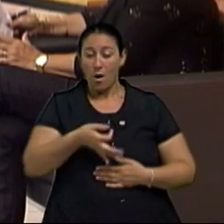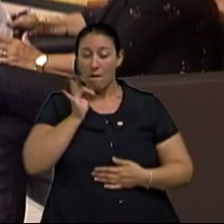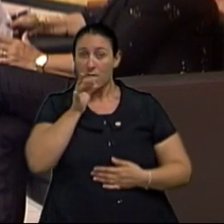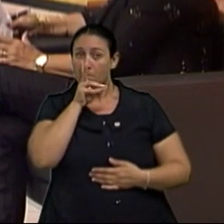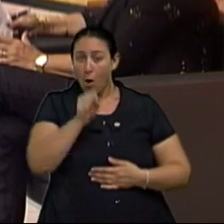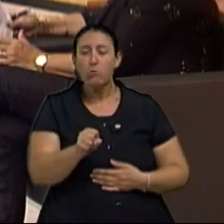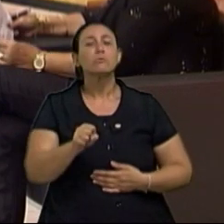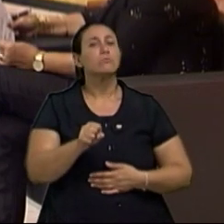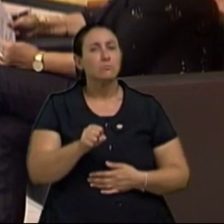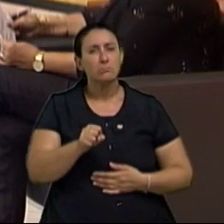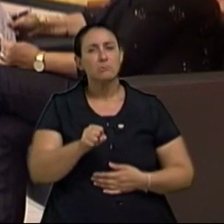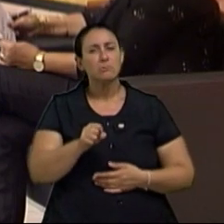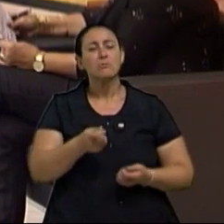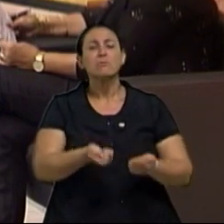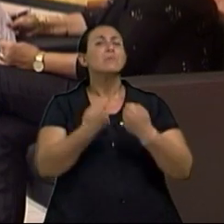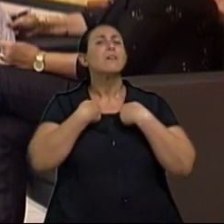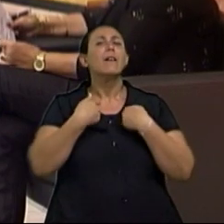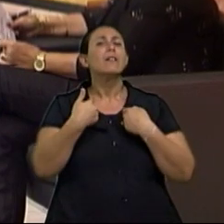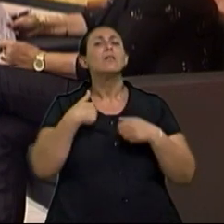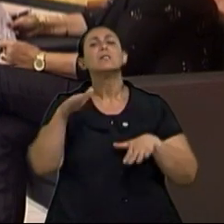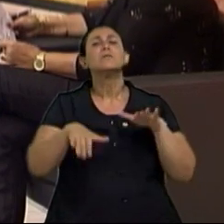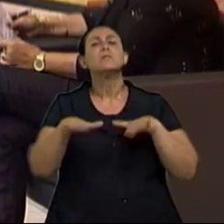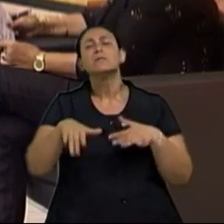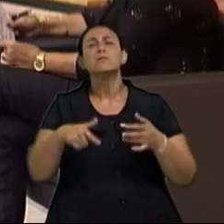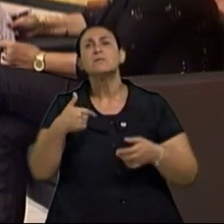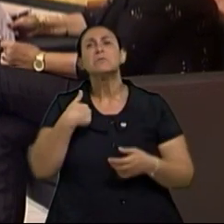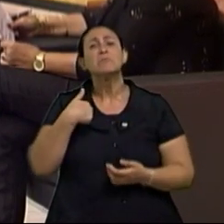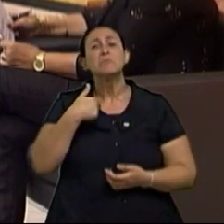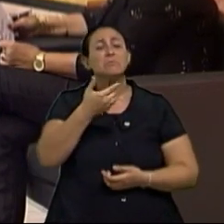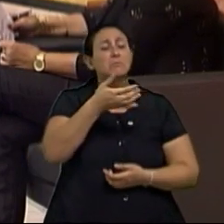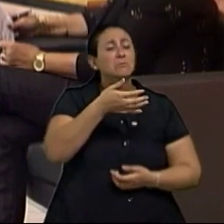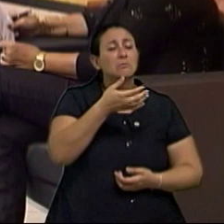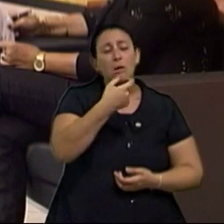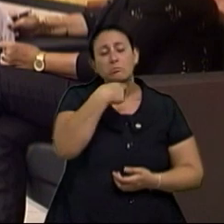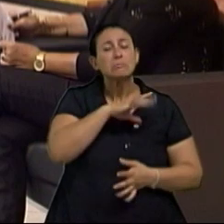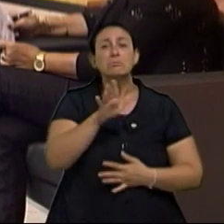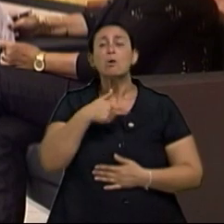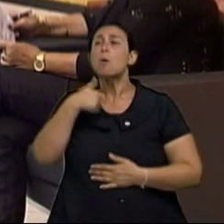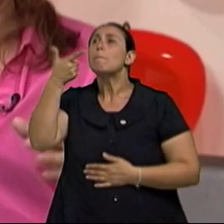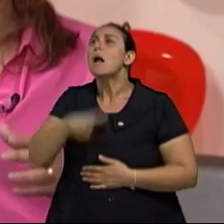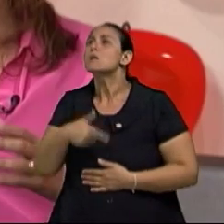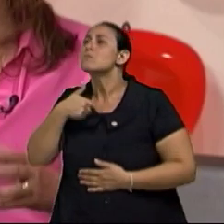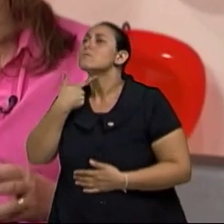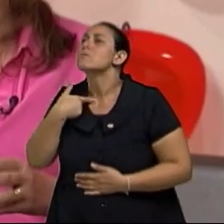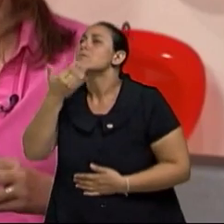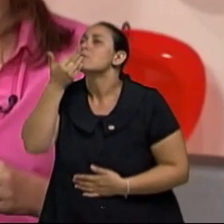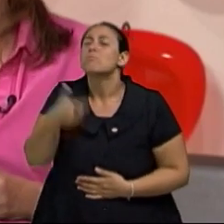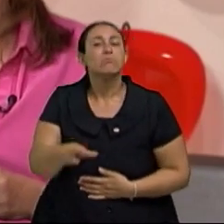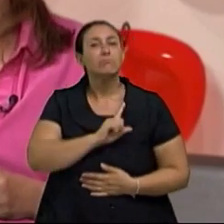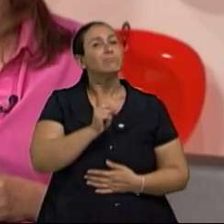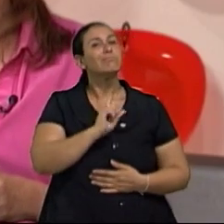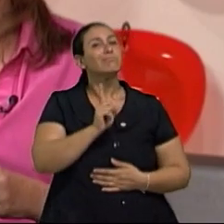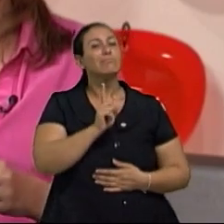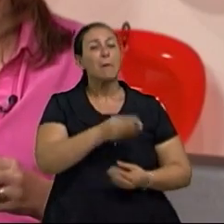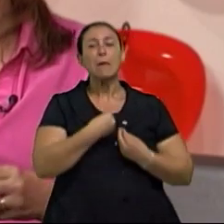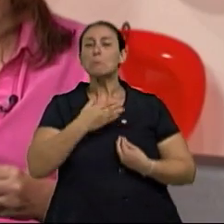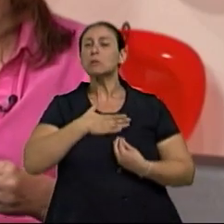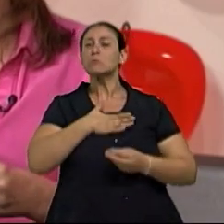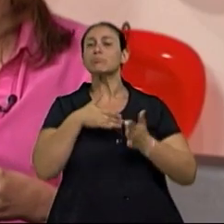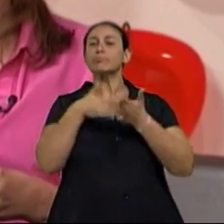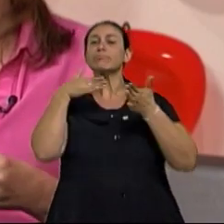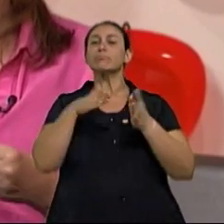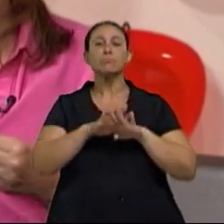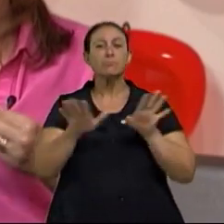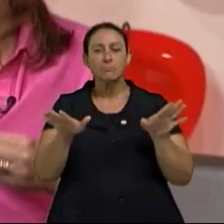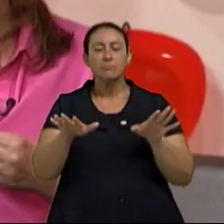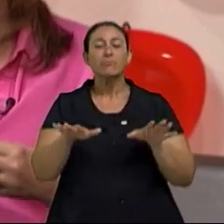ele me sacia, eu fico, às vezes, a tarde inteira sem necessidade de outros alimentos. E o chocolate com alto conteúdo de cacau, ele